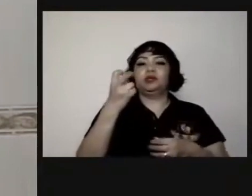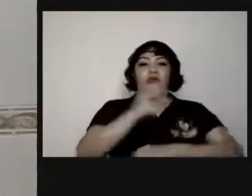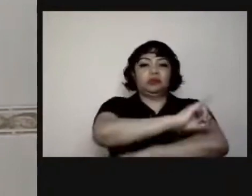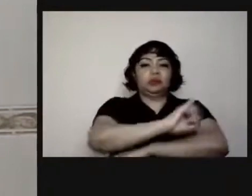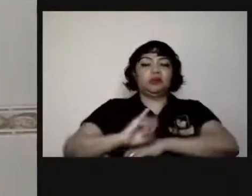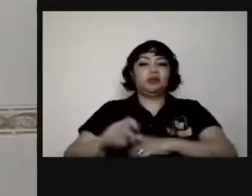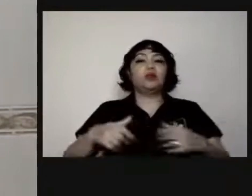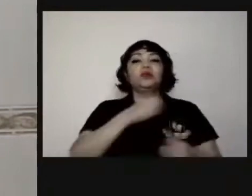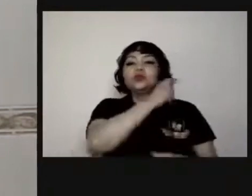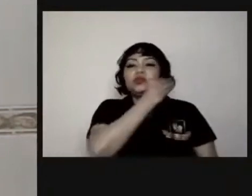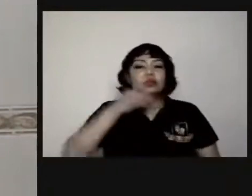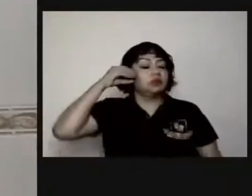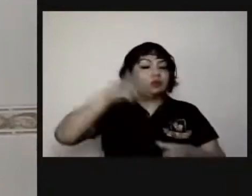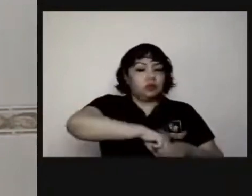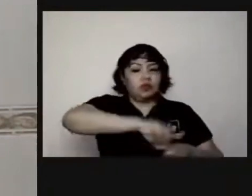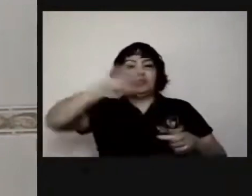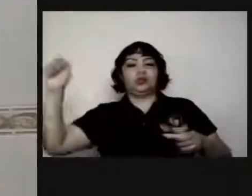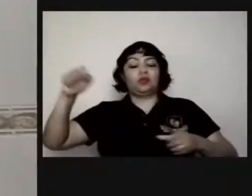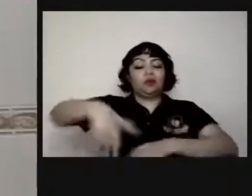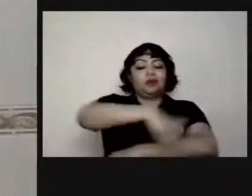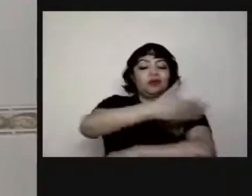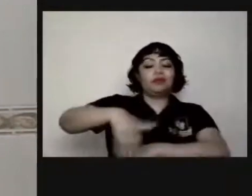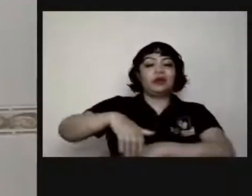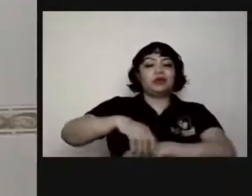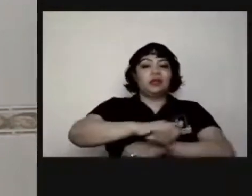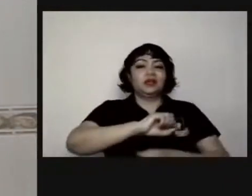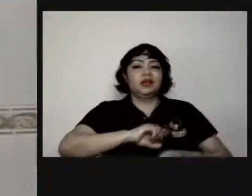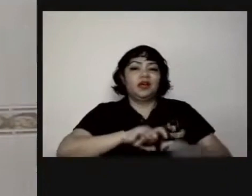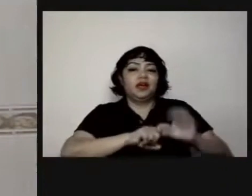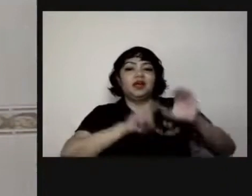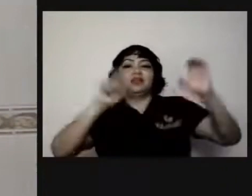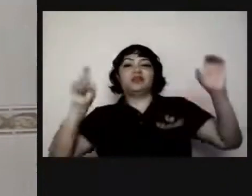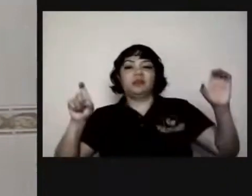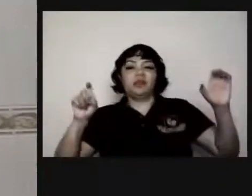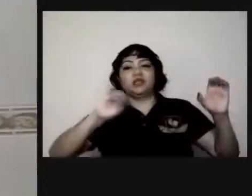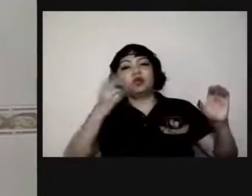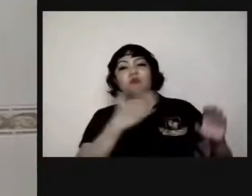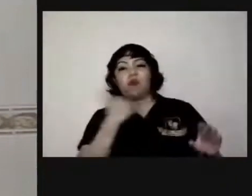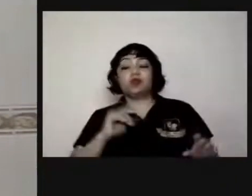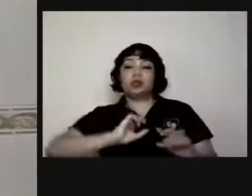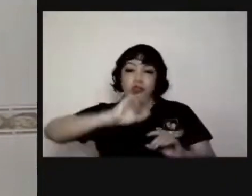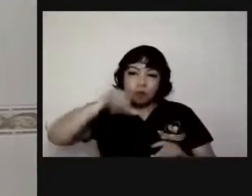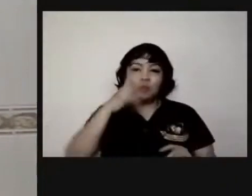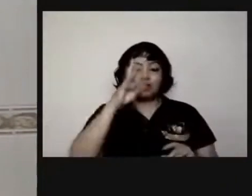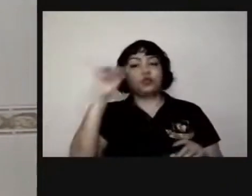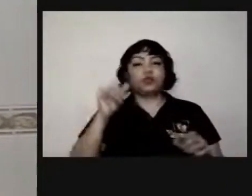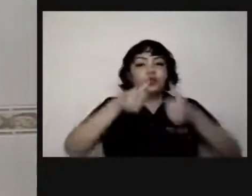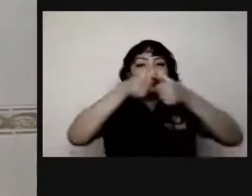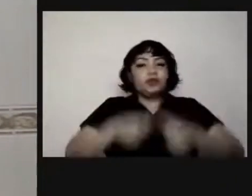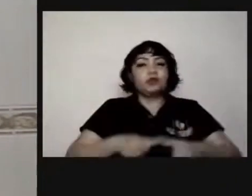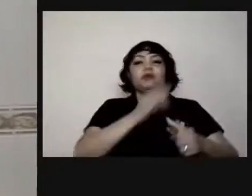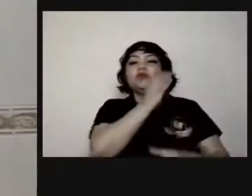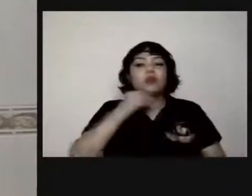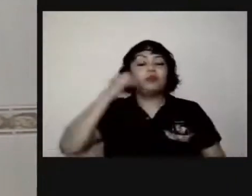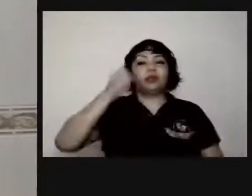Ipiranga gritou, independência ou morte. Logo depois veio o dia do Fico, quando Dom Pedro II insistiu, e